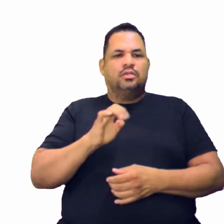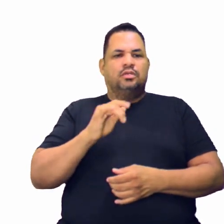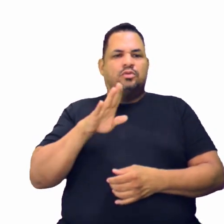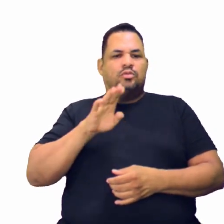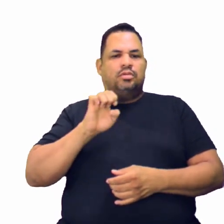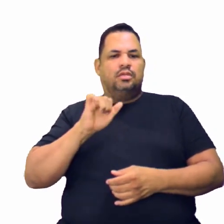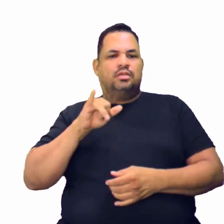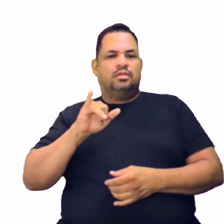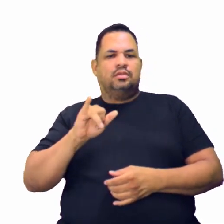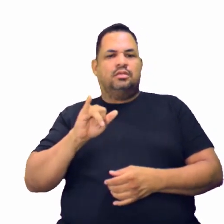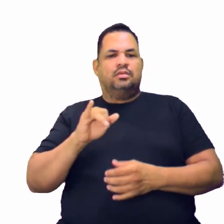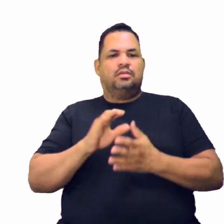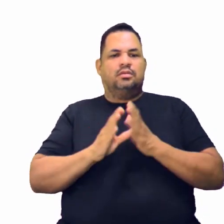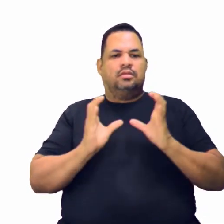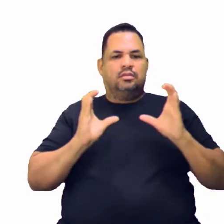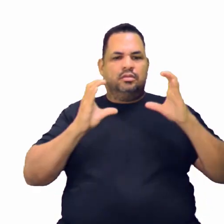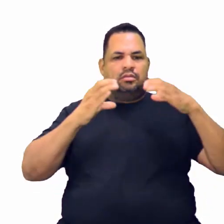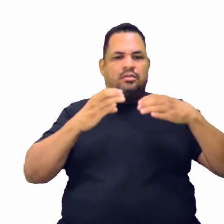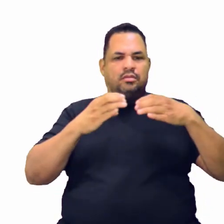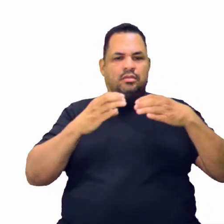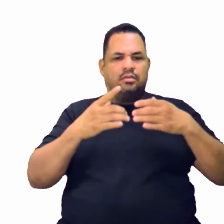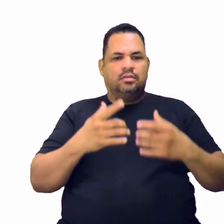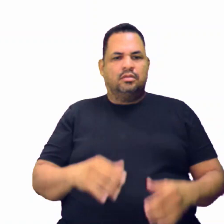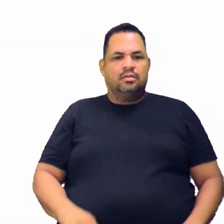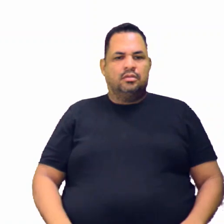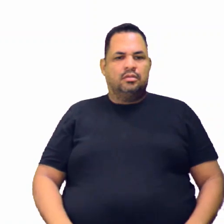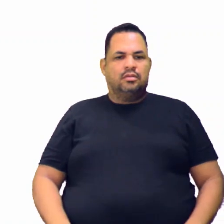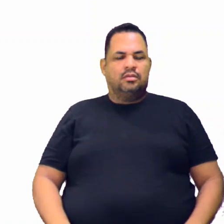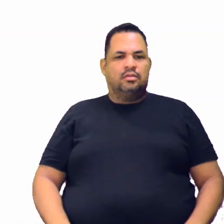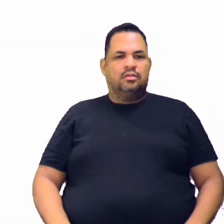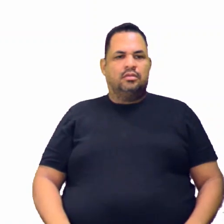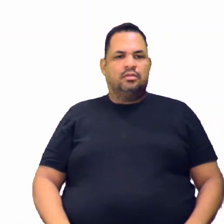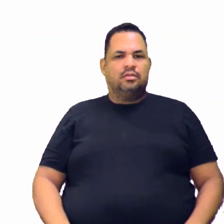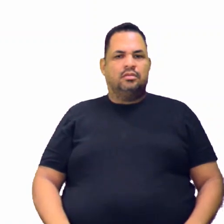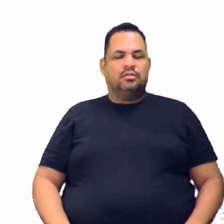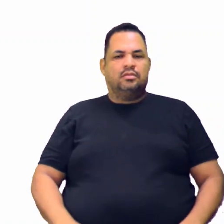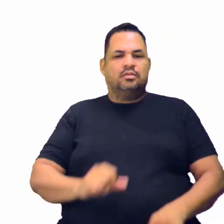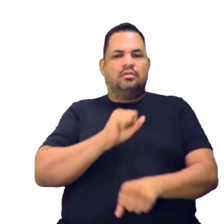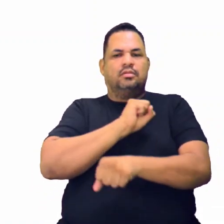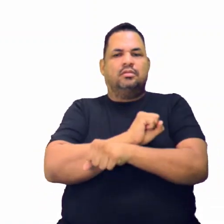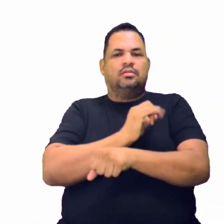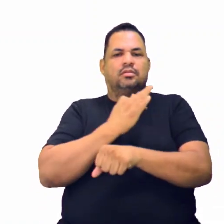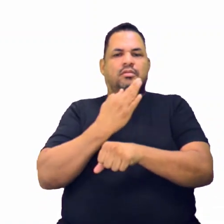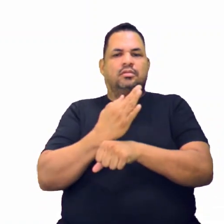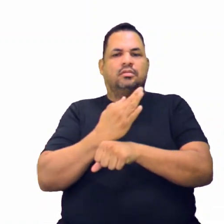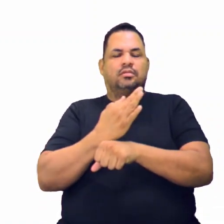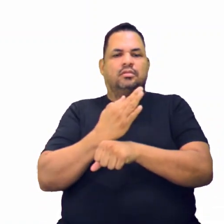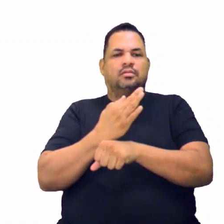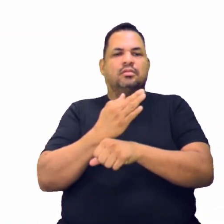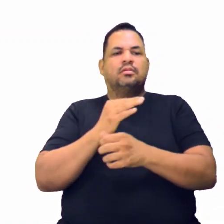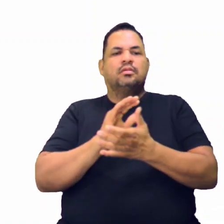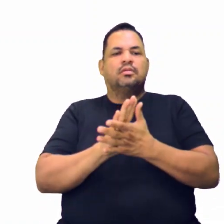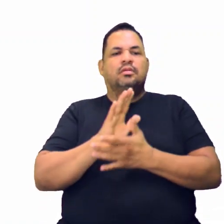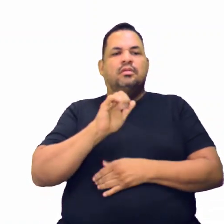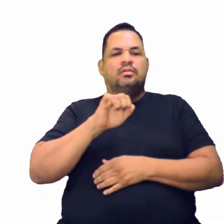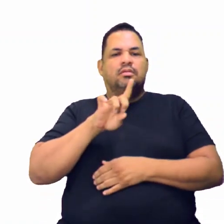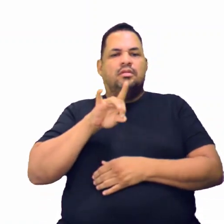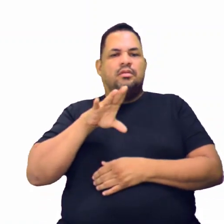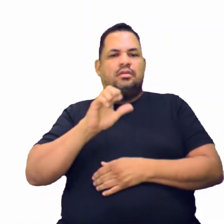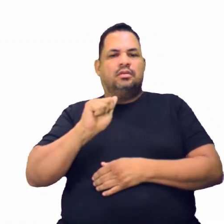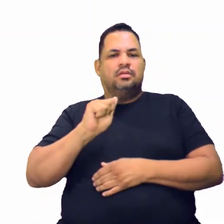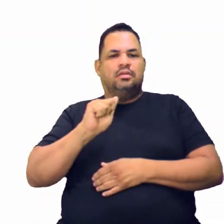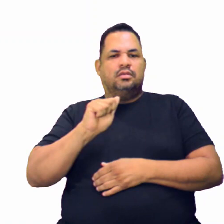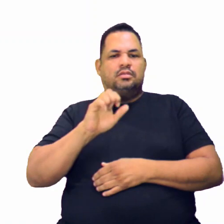certo? Olha só a turminha aqui de Alta Floresta, da aldeia Serrinha, tá bom? Um grande abraço